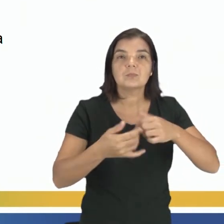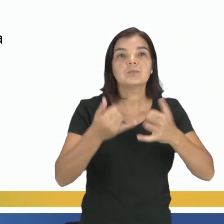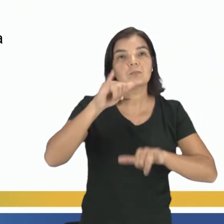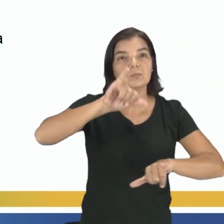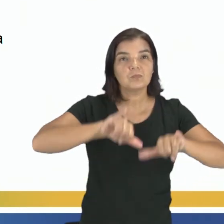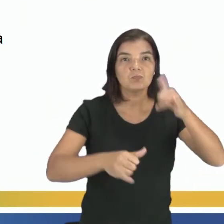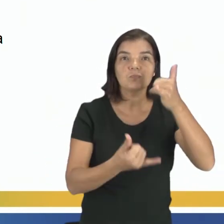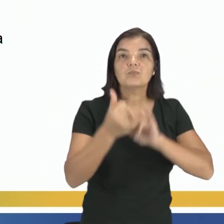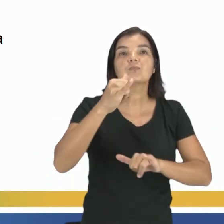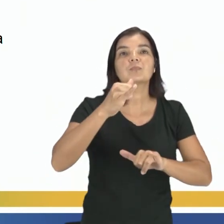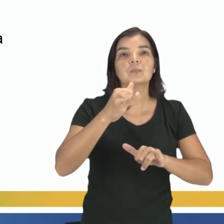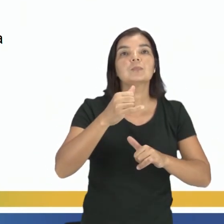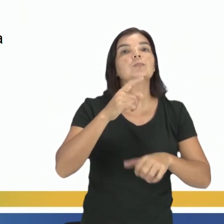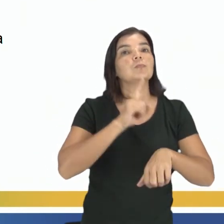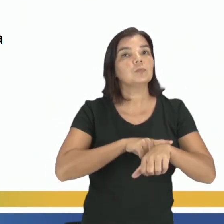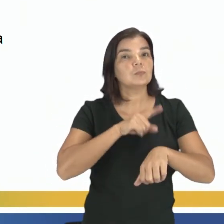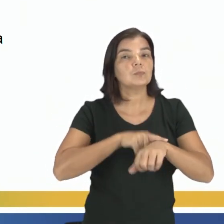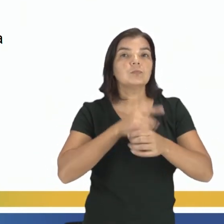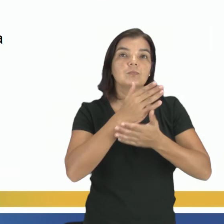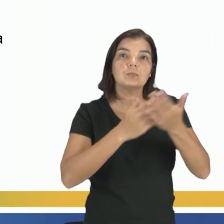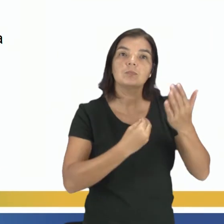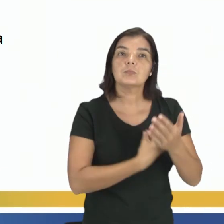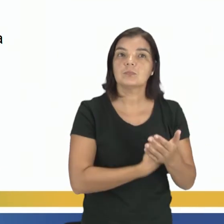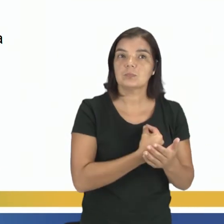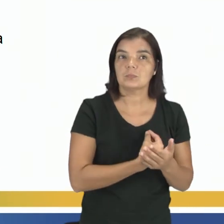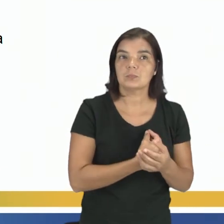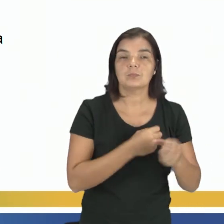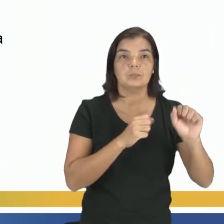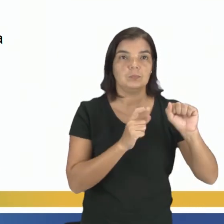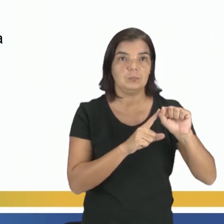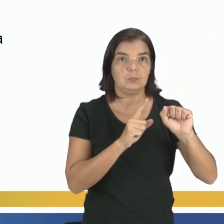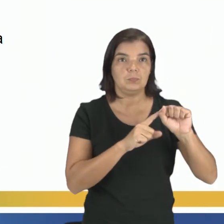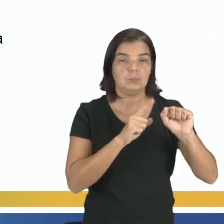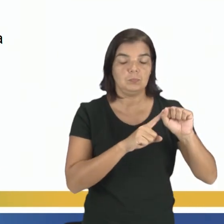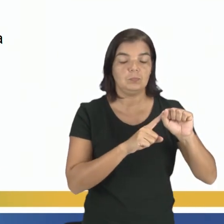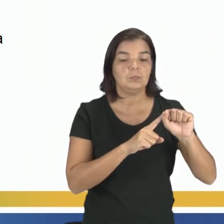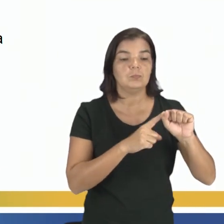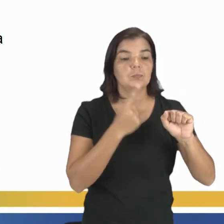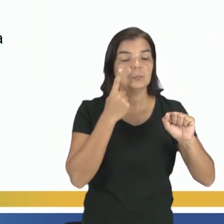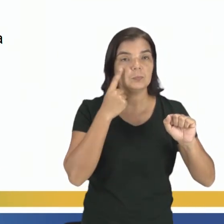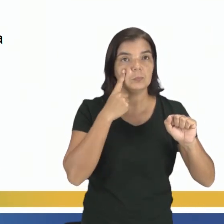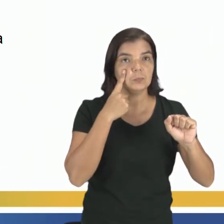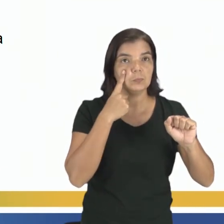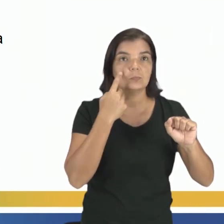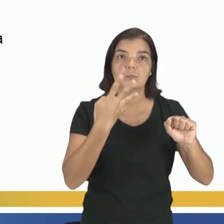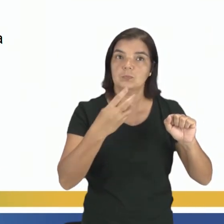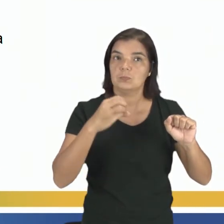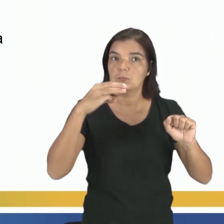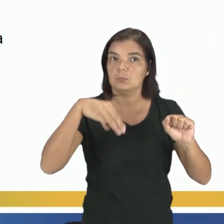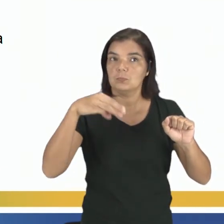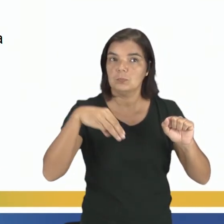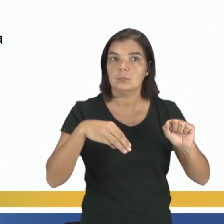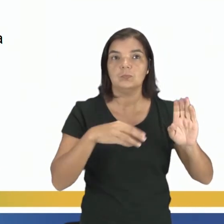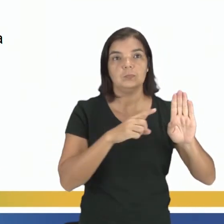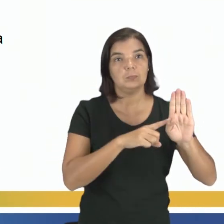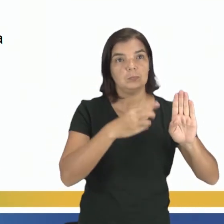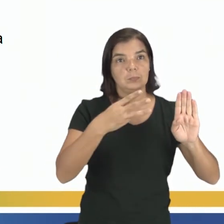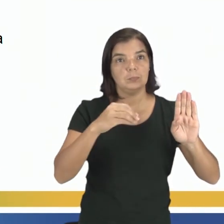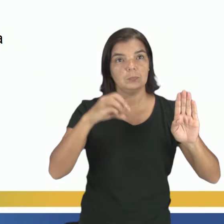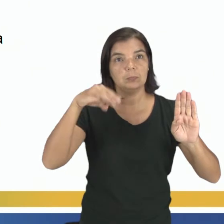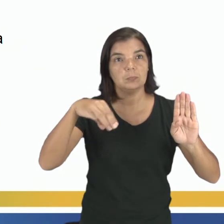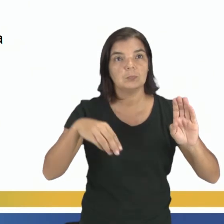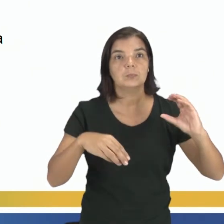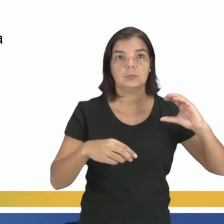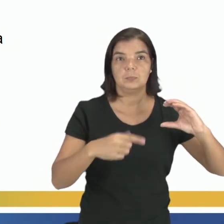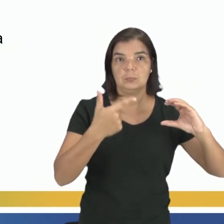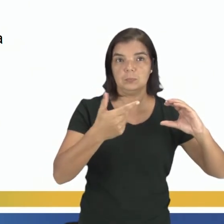para esse elemento, o tempo de meia-vida é de... Aí temos aí 5 alternativas, A 40 minutos, B